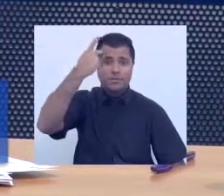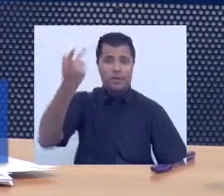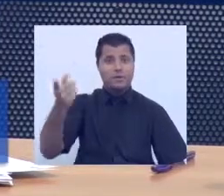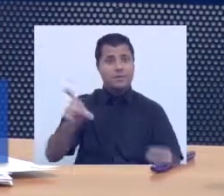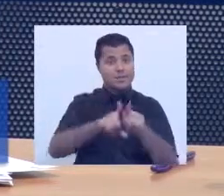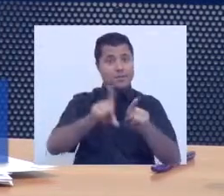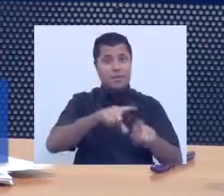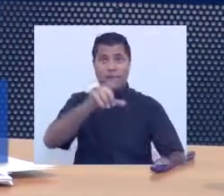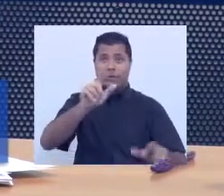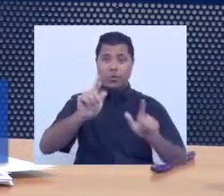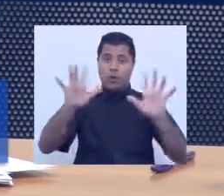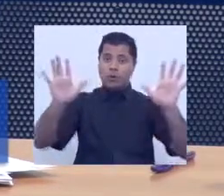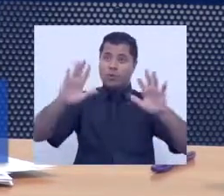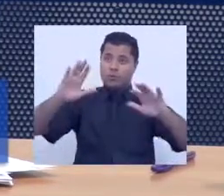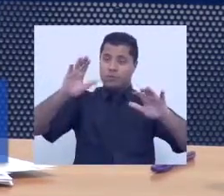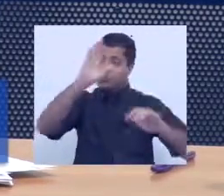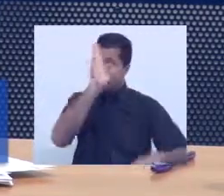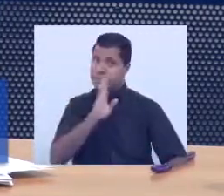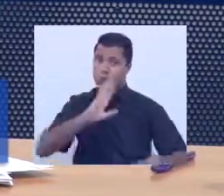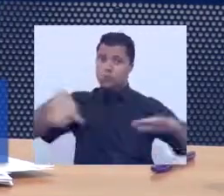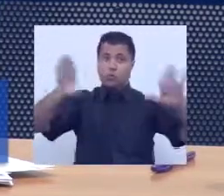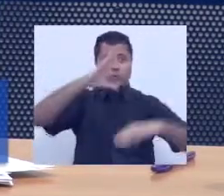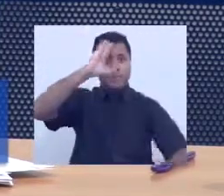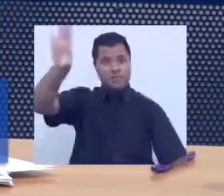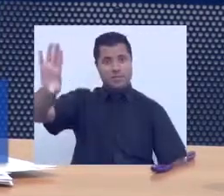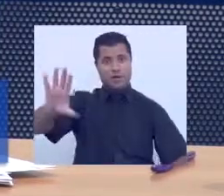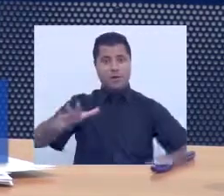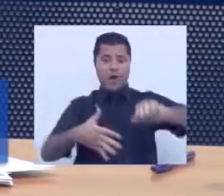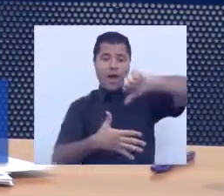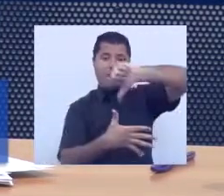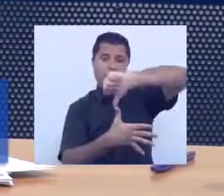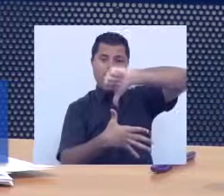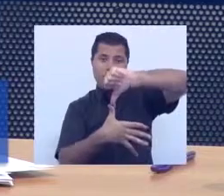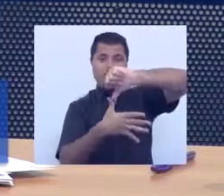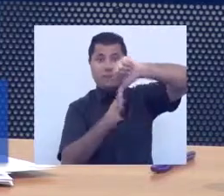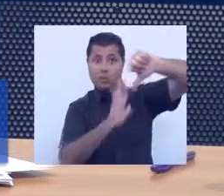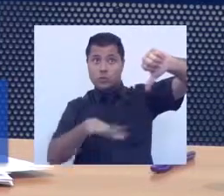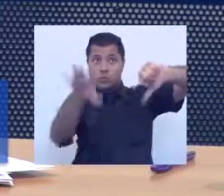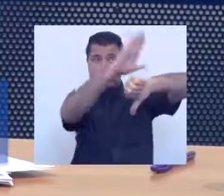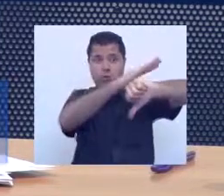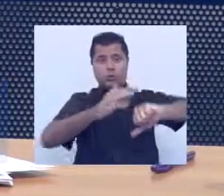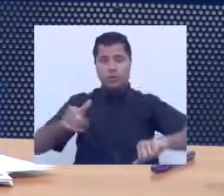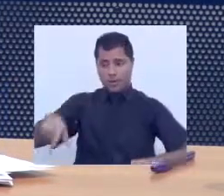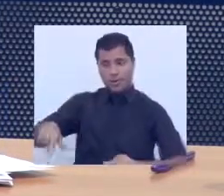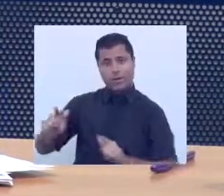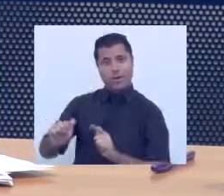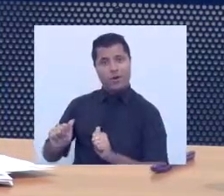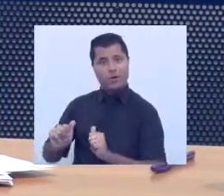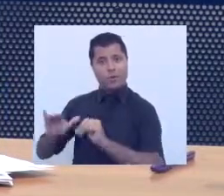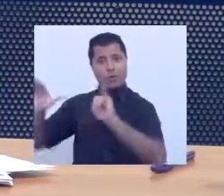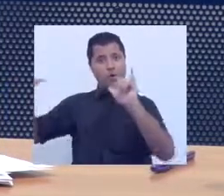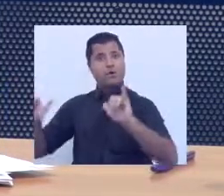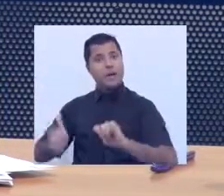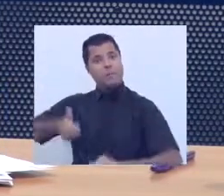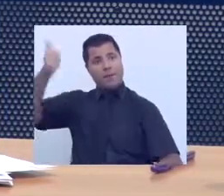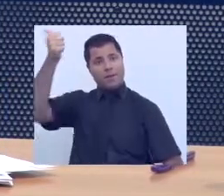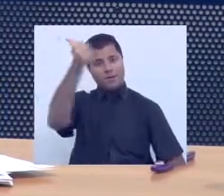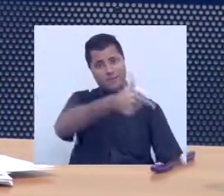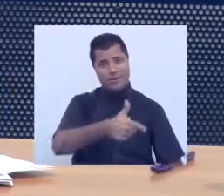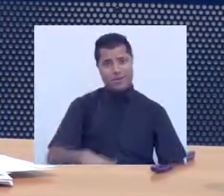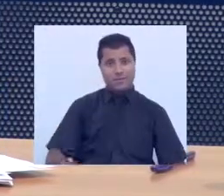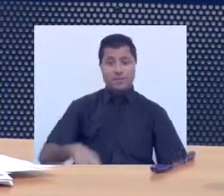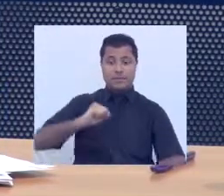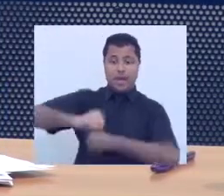já é o principal da América Latina e se tornará, dentro da nossa previsão, o 10º aeroporto do mundo nos